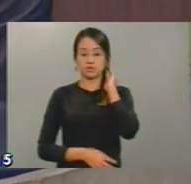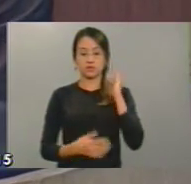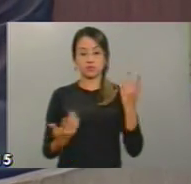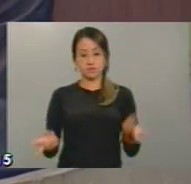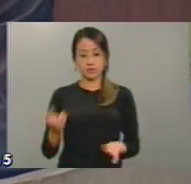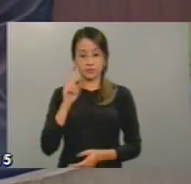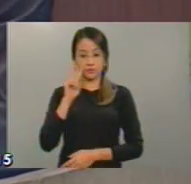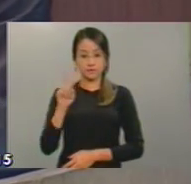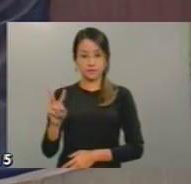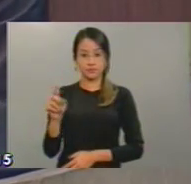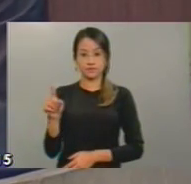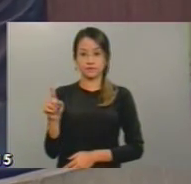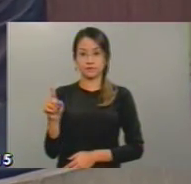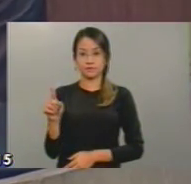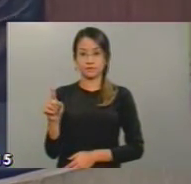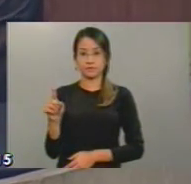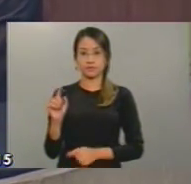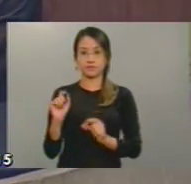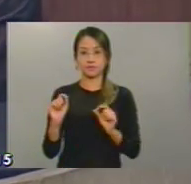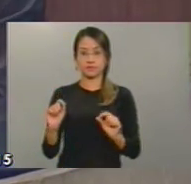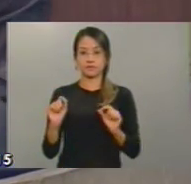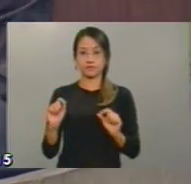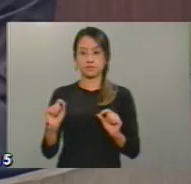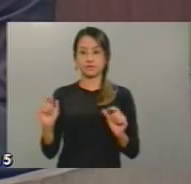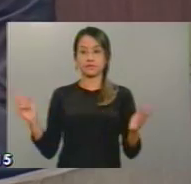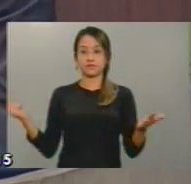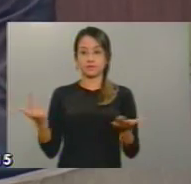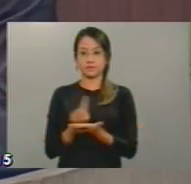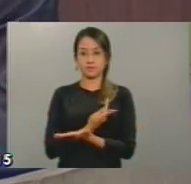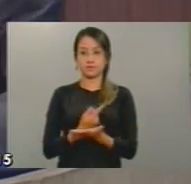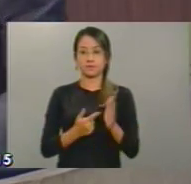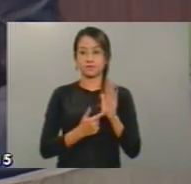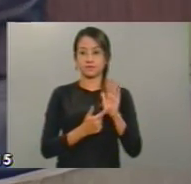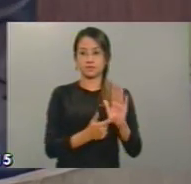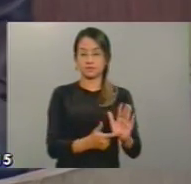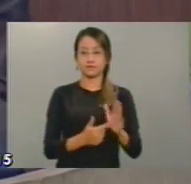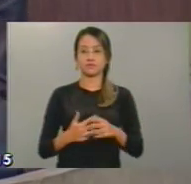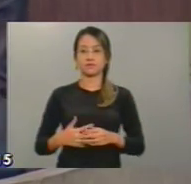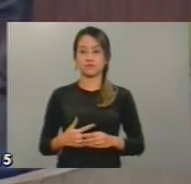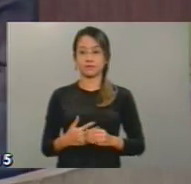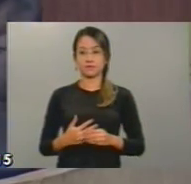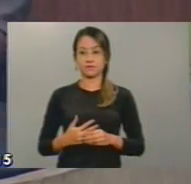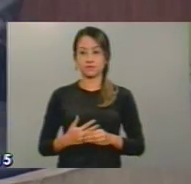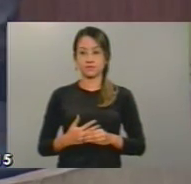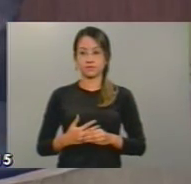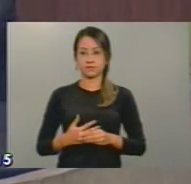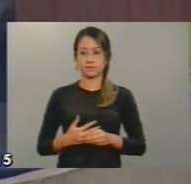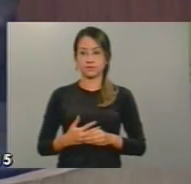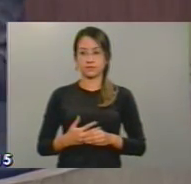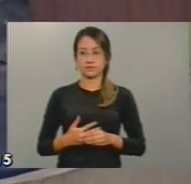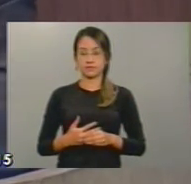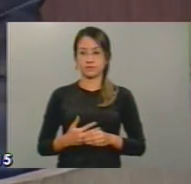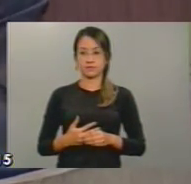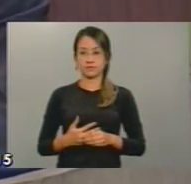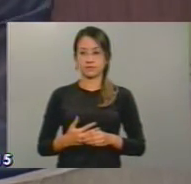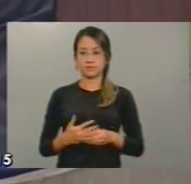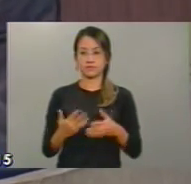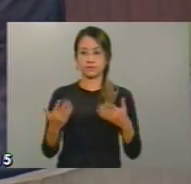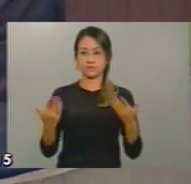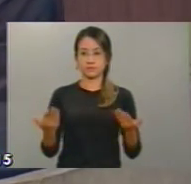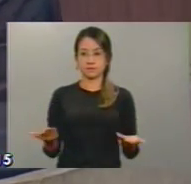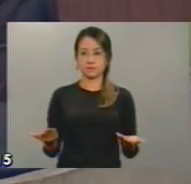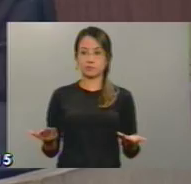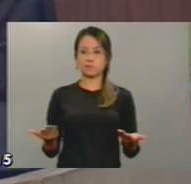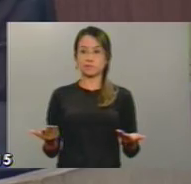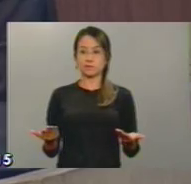assistir a uma apresentação de medidas que, mesmo concordando,